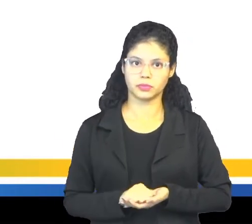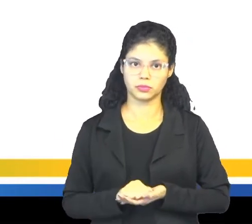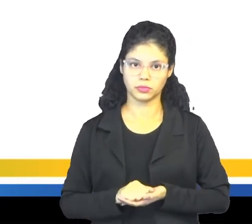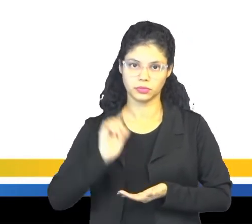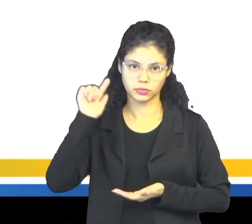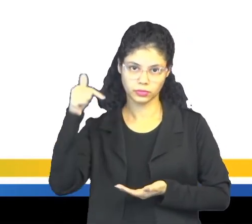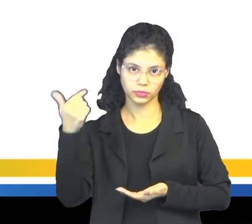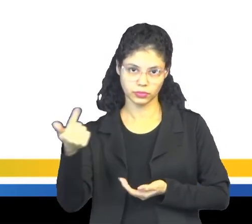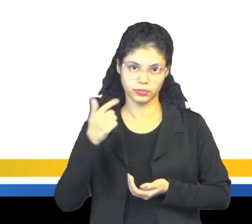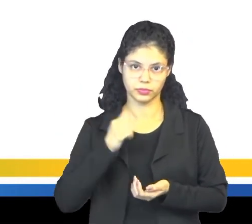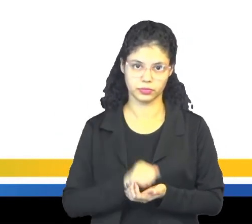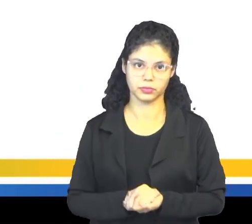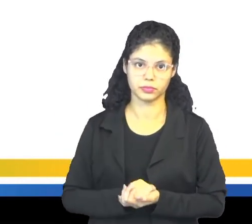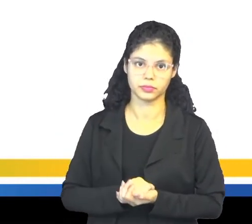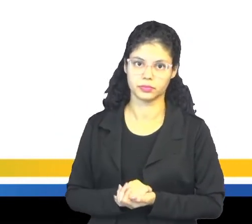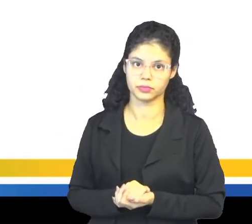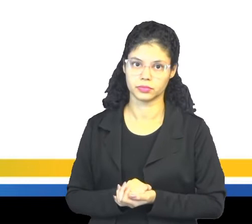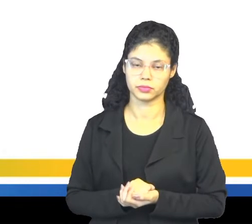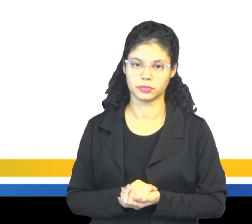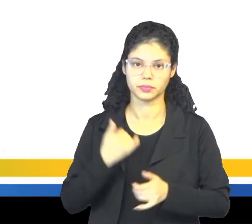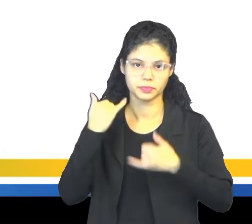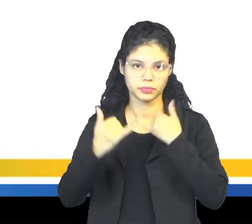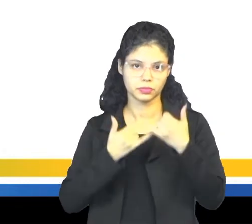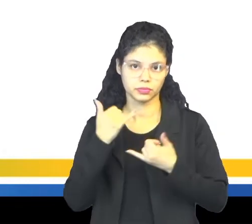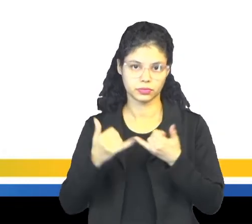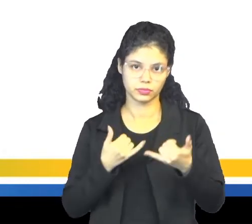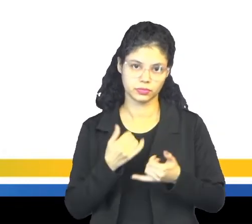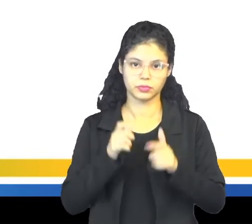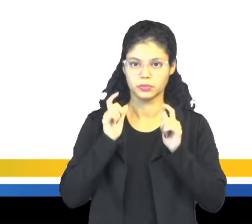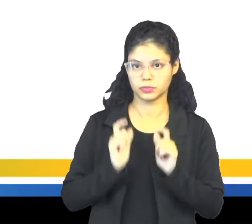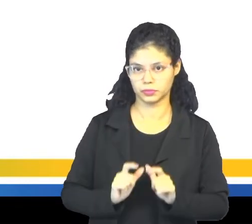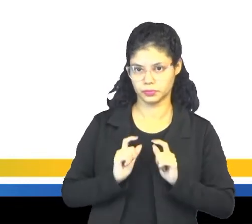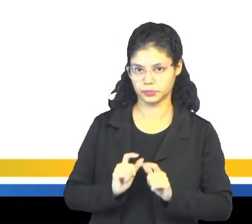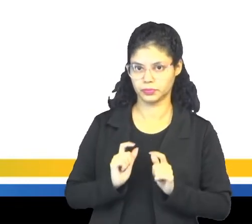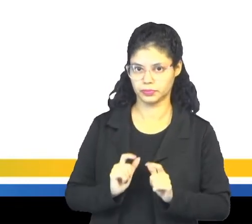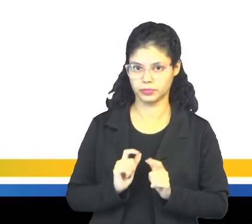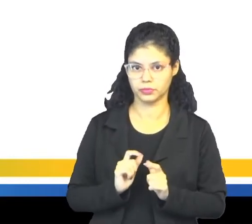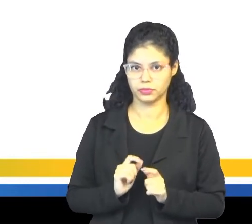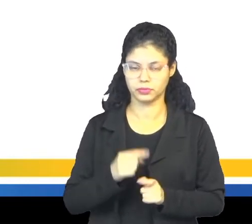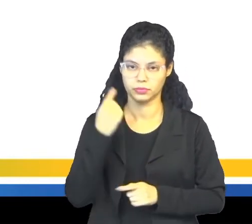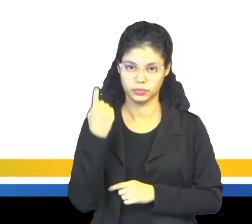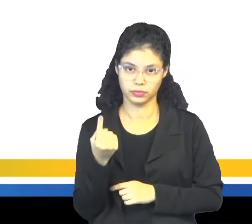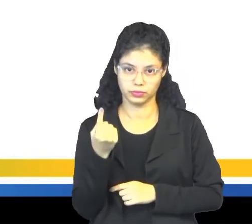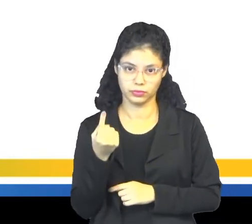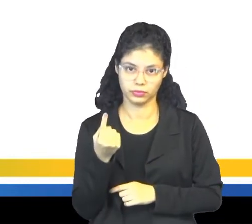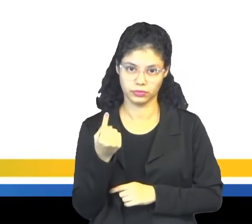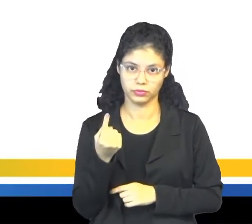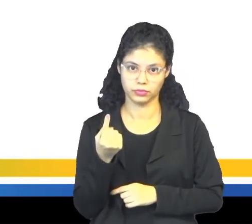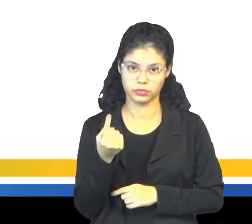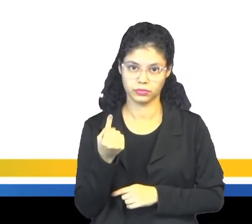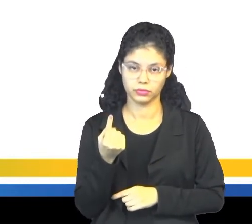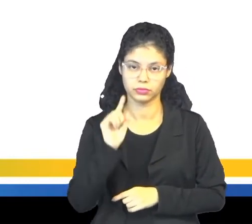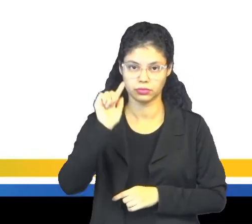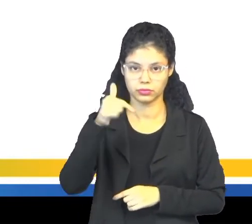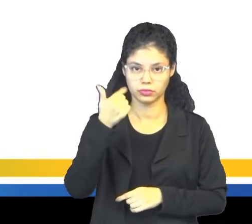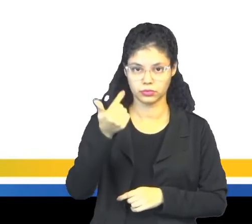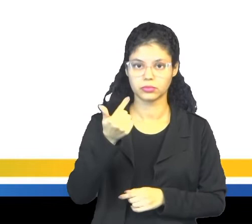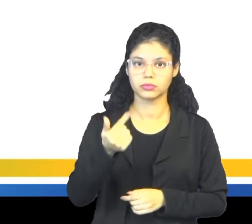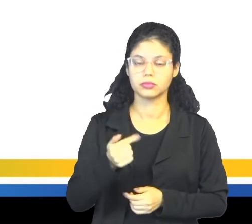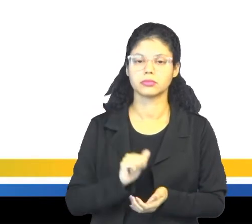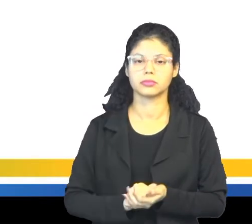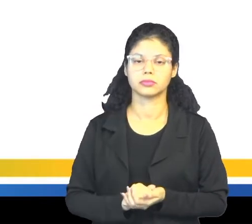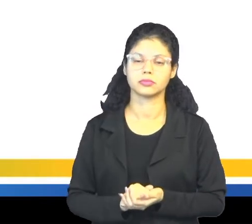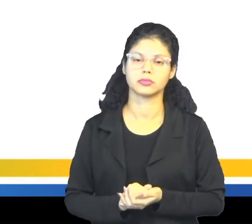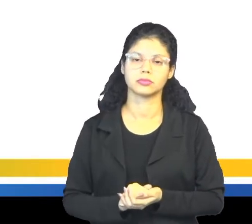Né? Aquela brincadeira onde nós temos, de um lado nós temos o pássaro e do outro nós temos